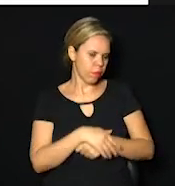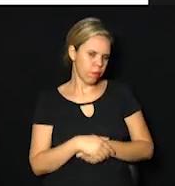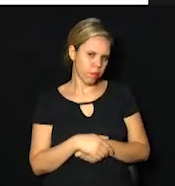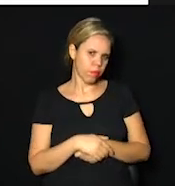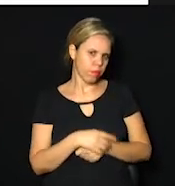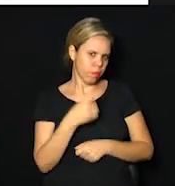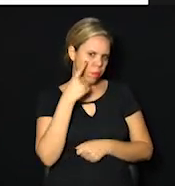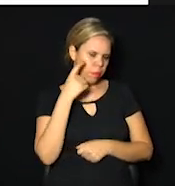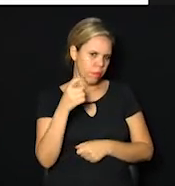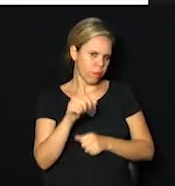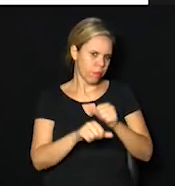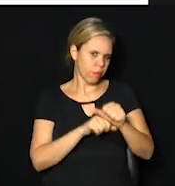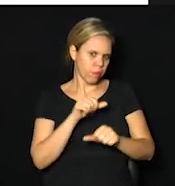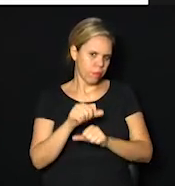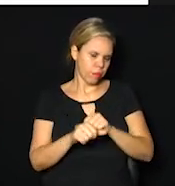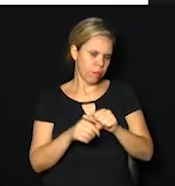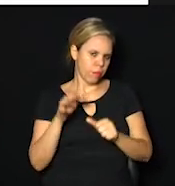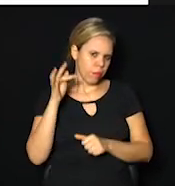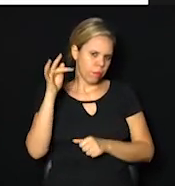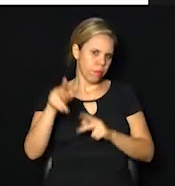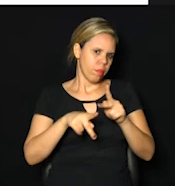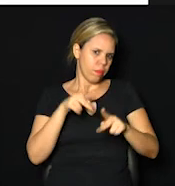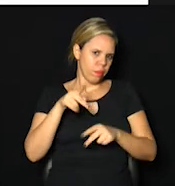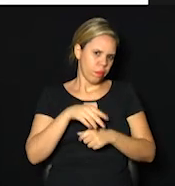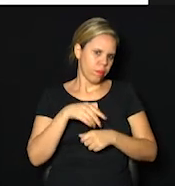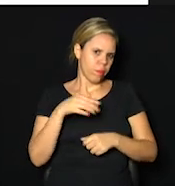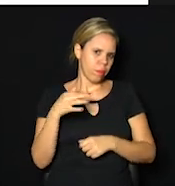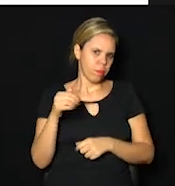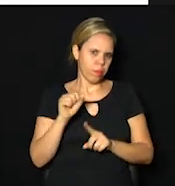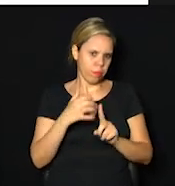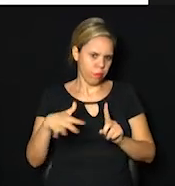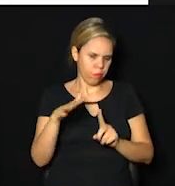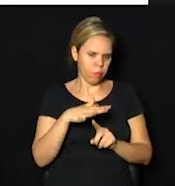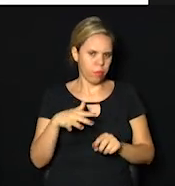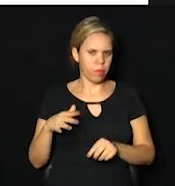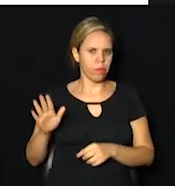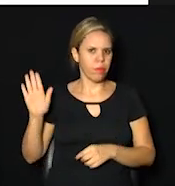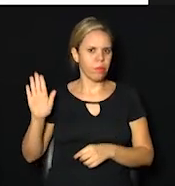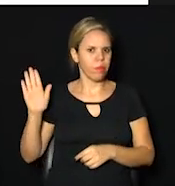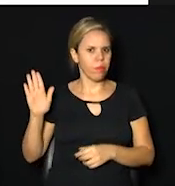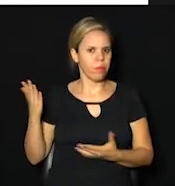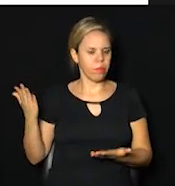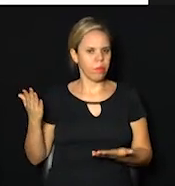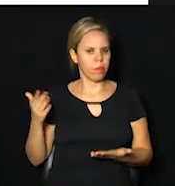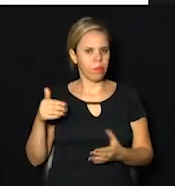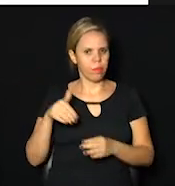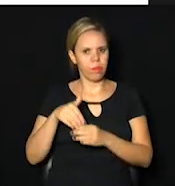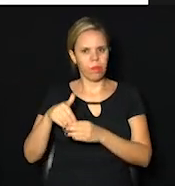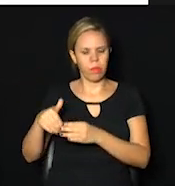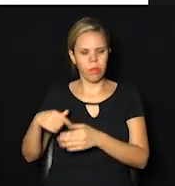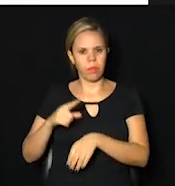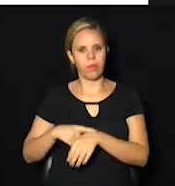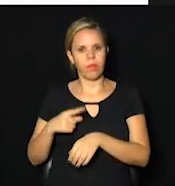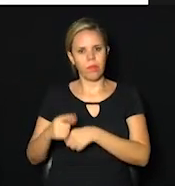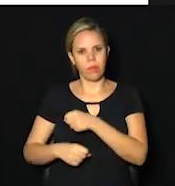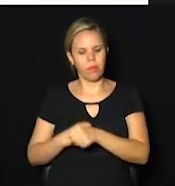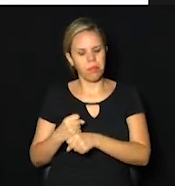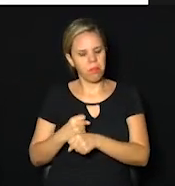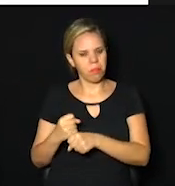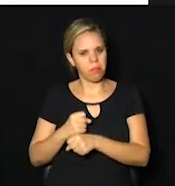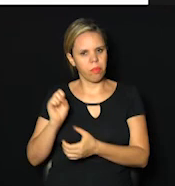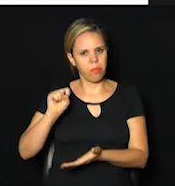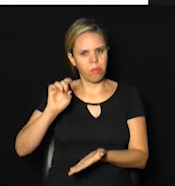intenção de modificar o futuro das pessoas. Eleição é o que acontece de tempos em tempos e que confirma ou